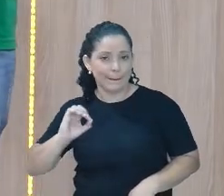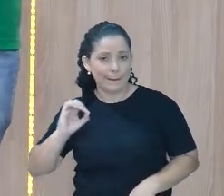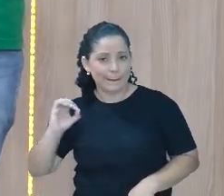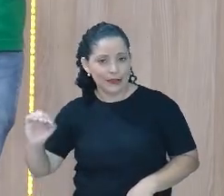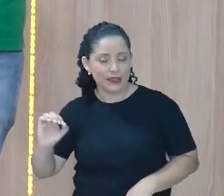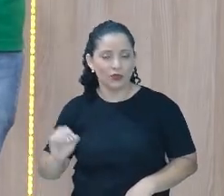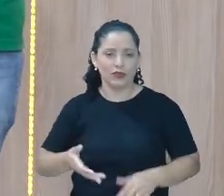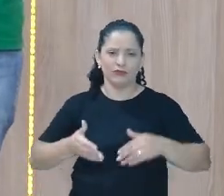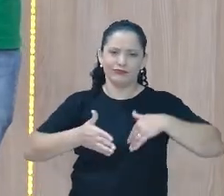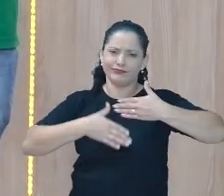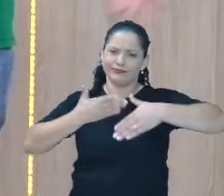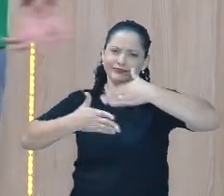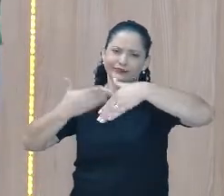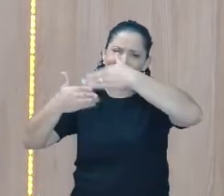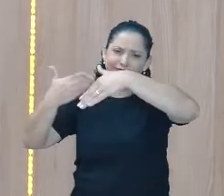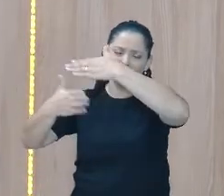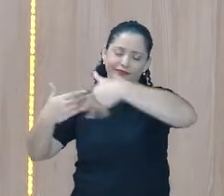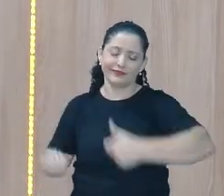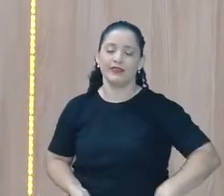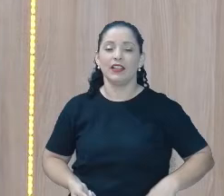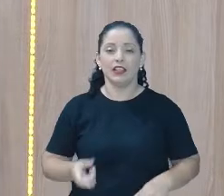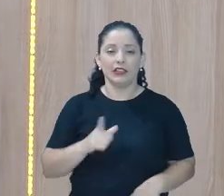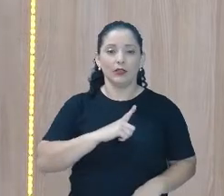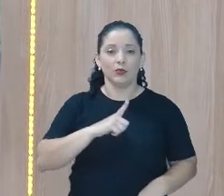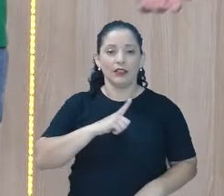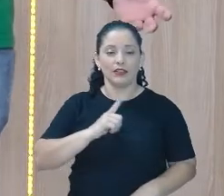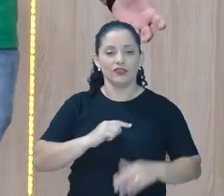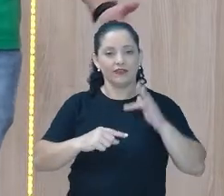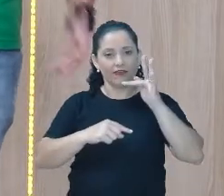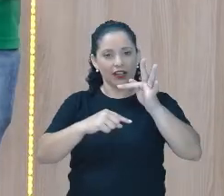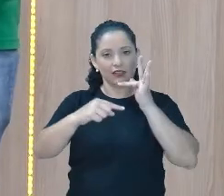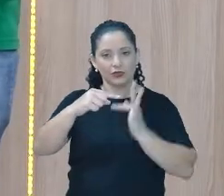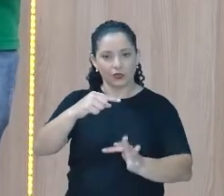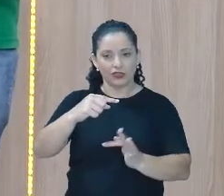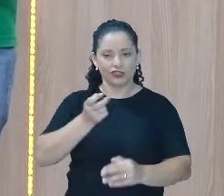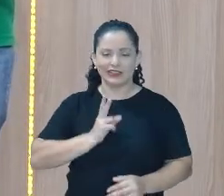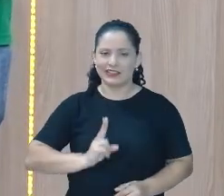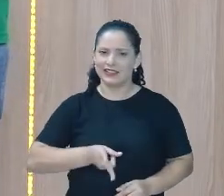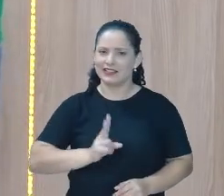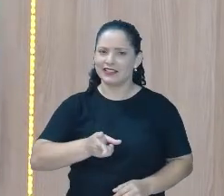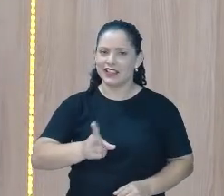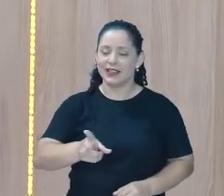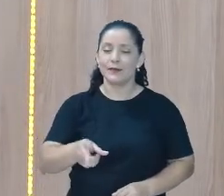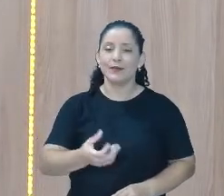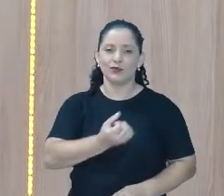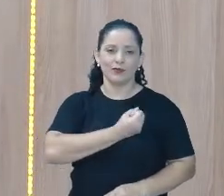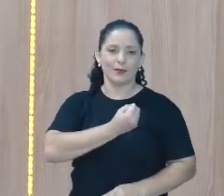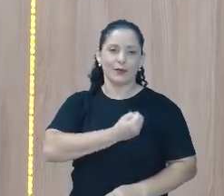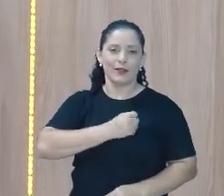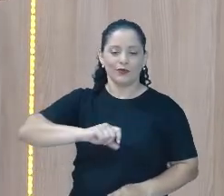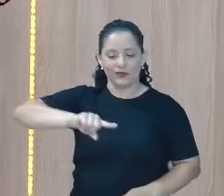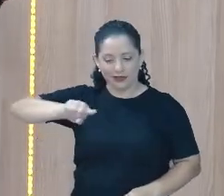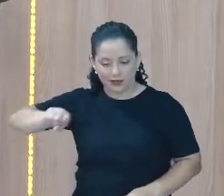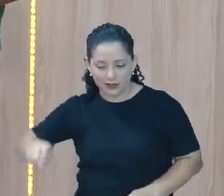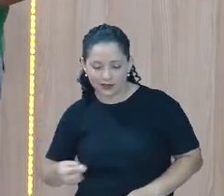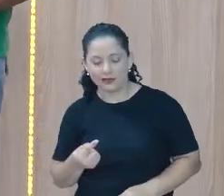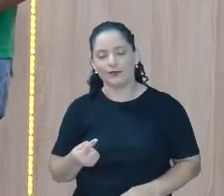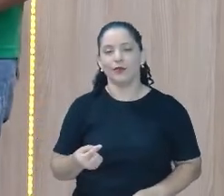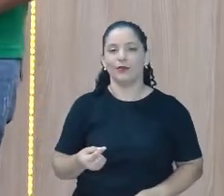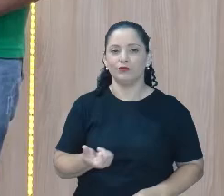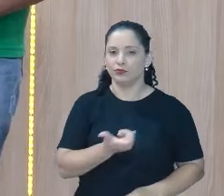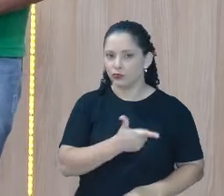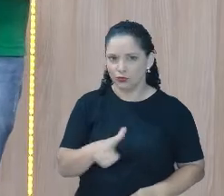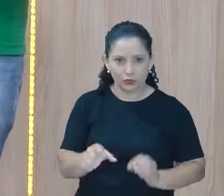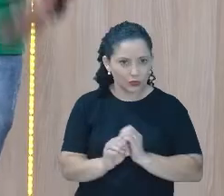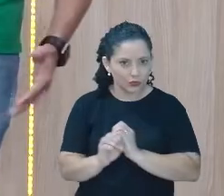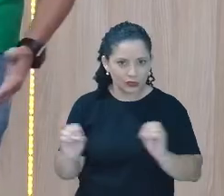Então, frações que têm esses denominadores aí, 10 ou múltiplo de 10, são frações decimais. Se não tem, é chamado